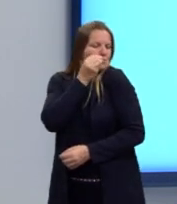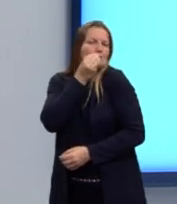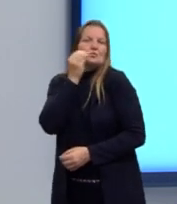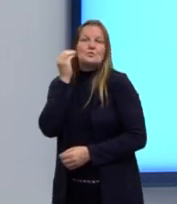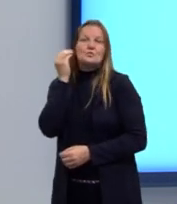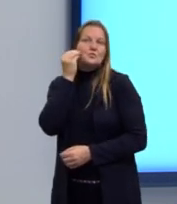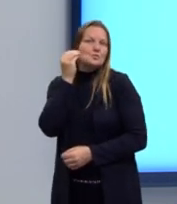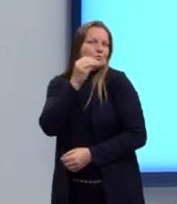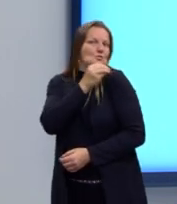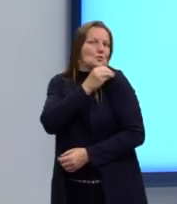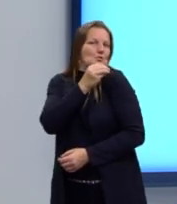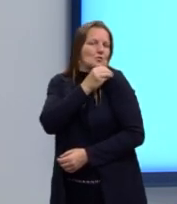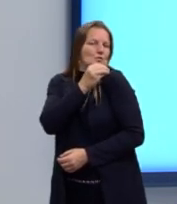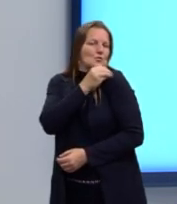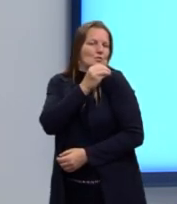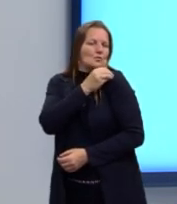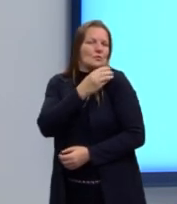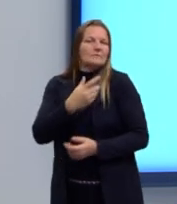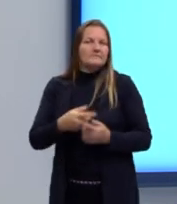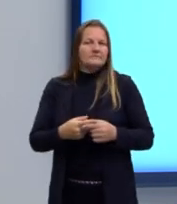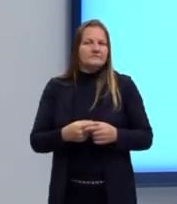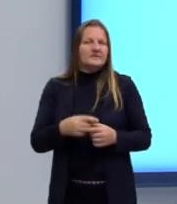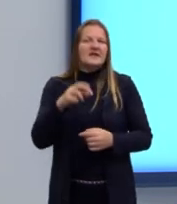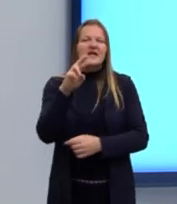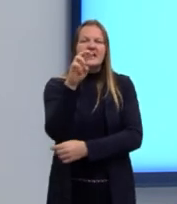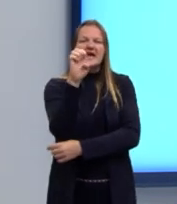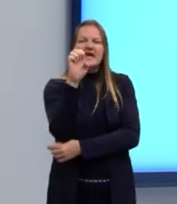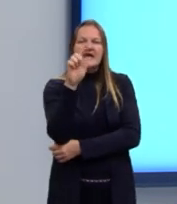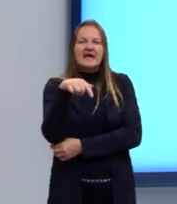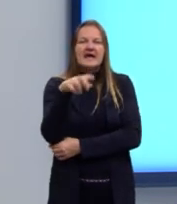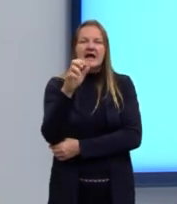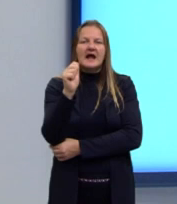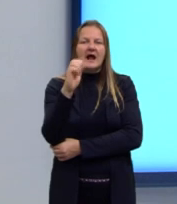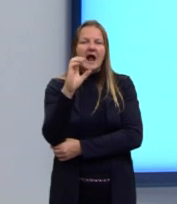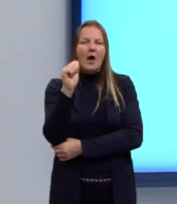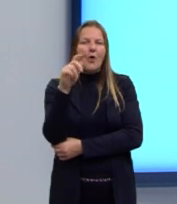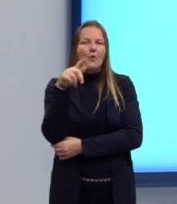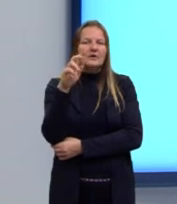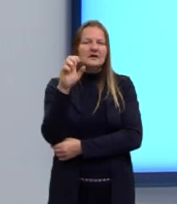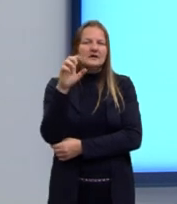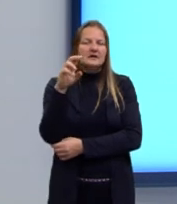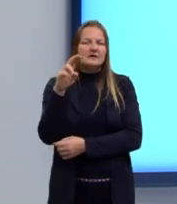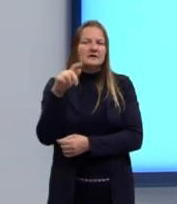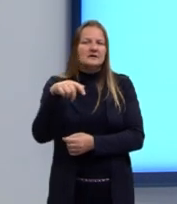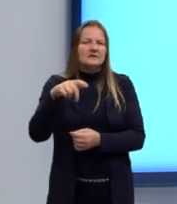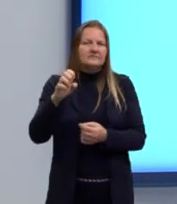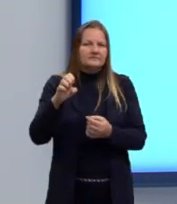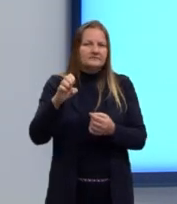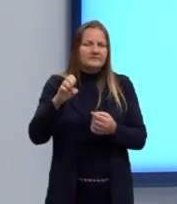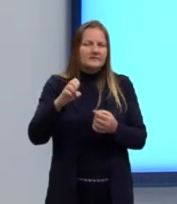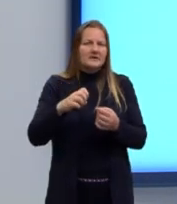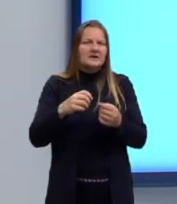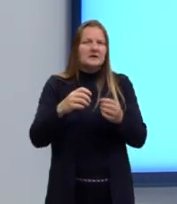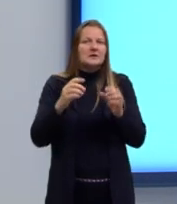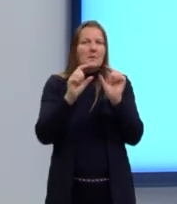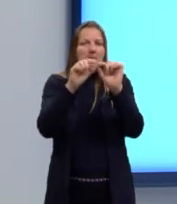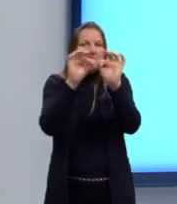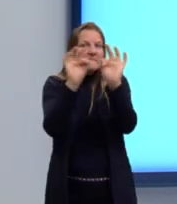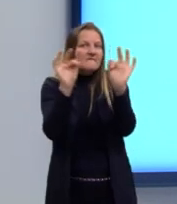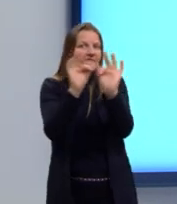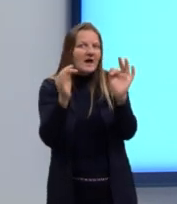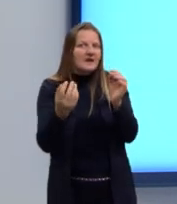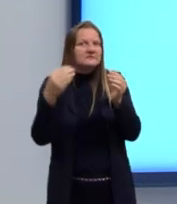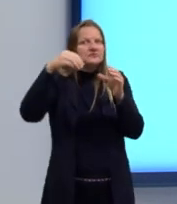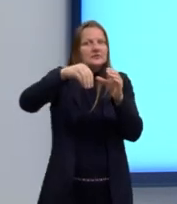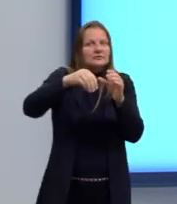recalque é vida longa é isso era o início aí da questão ele trazia um trecho do funk para trazer a questão